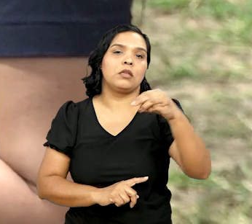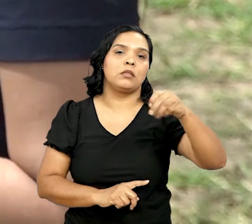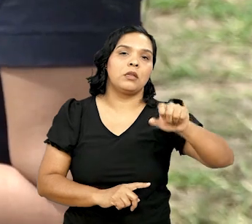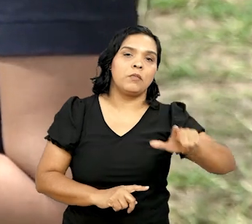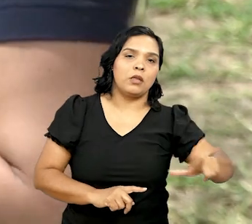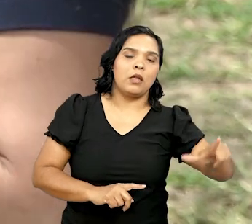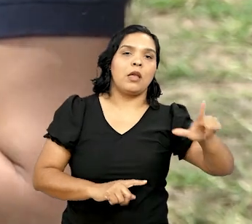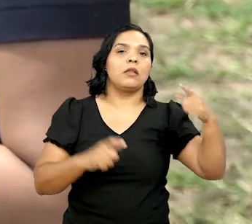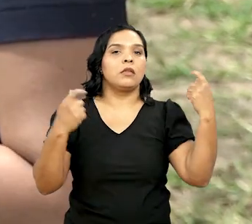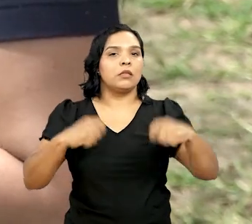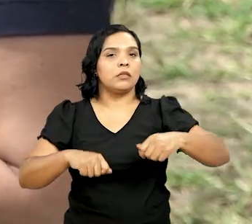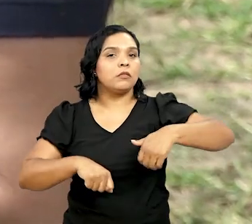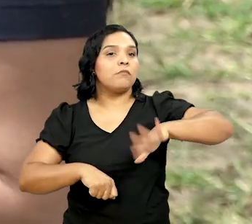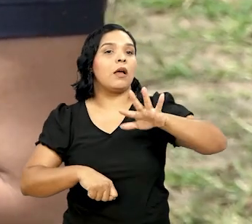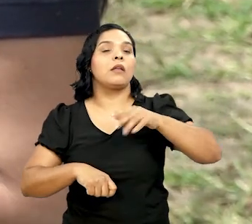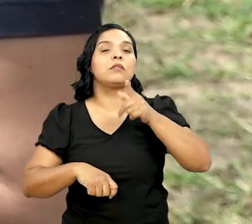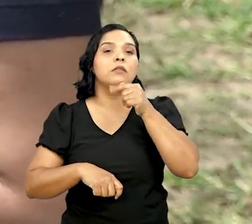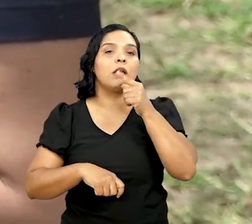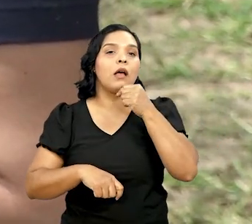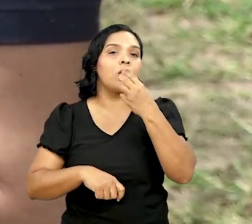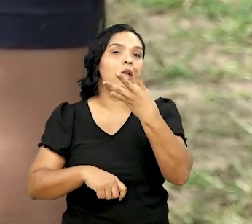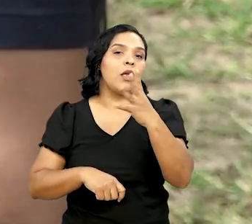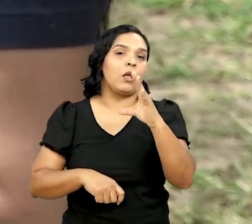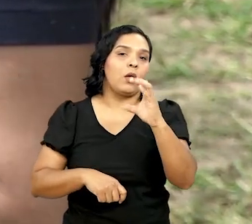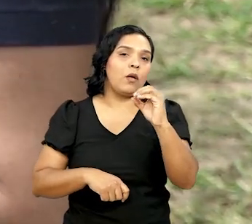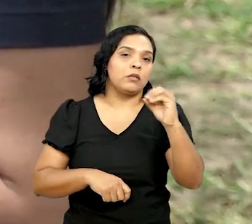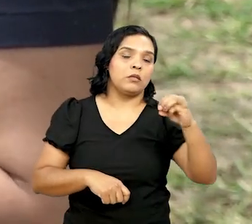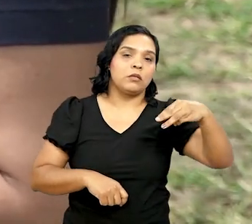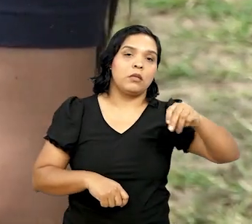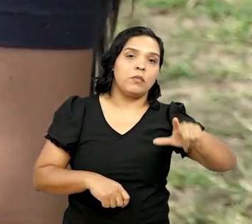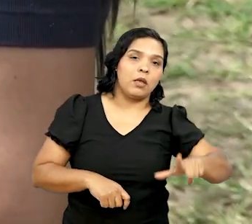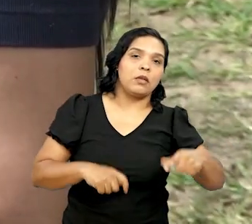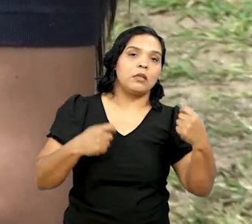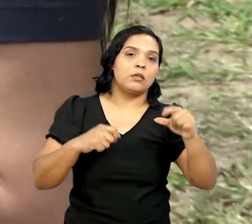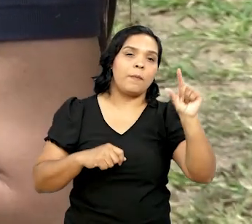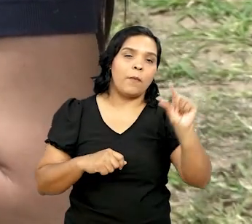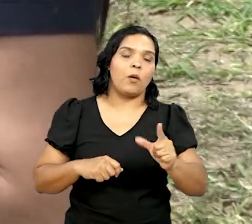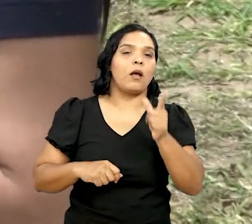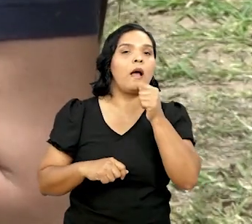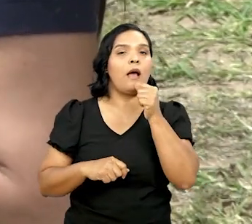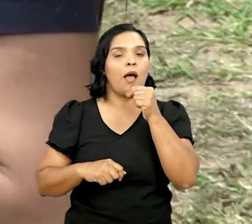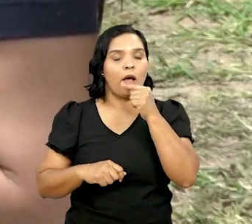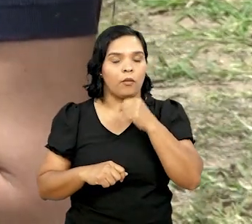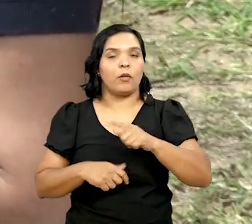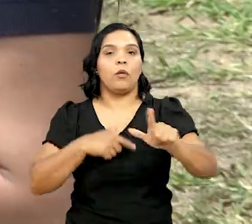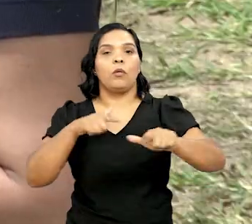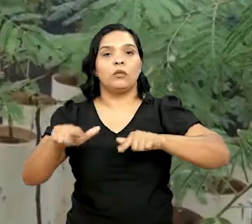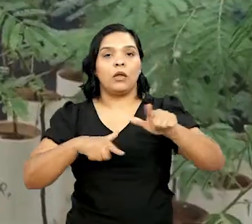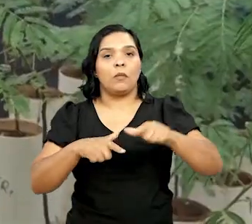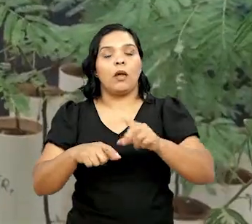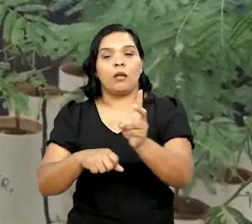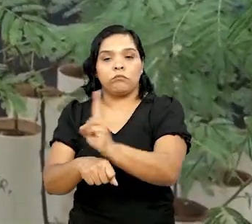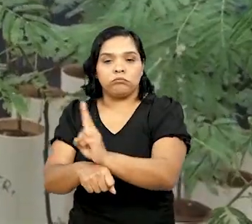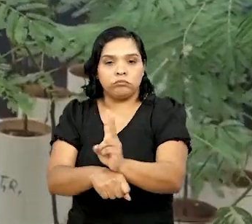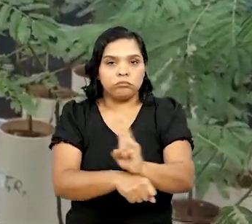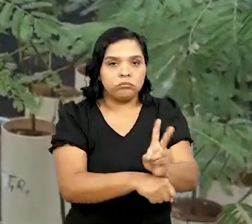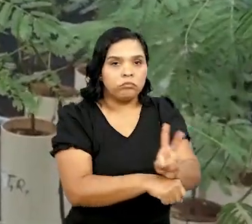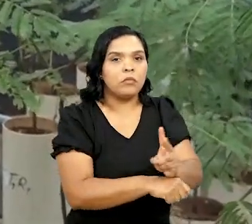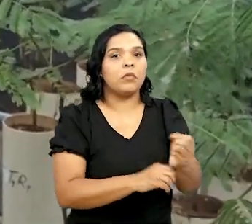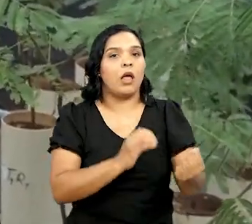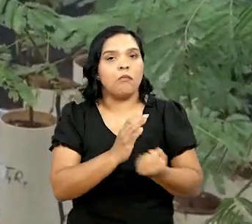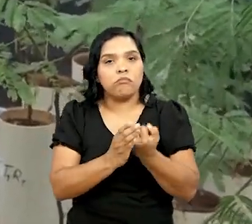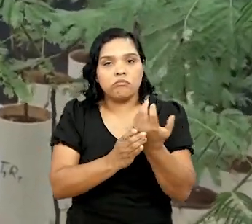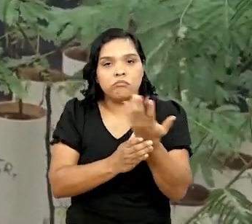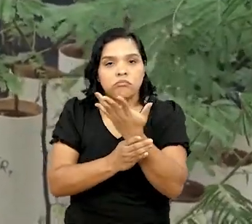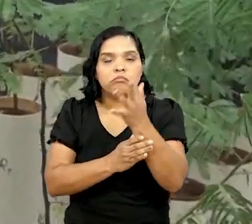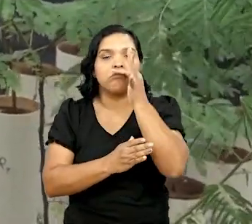500 ml para umas culturas que necessitam de mais água e 400 ml para aquelas que necessitam de um pouco menos de água. O trabalho de monitoramento